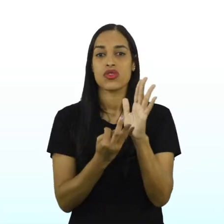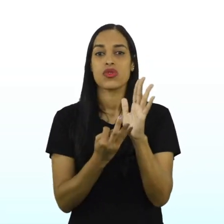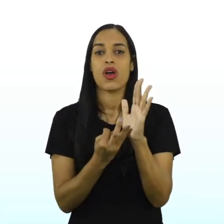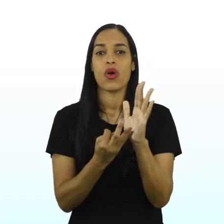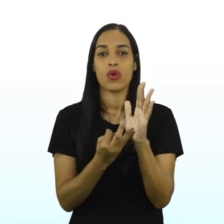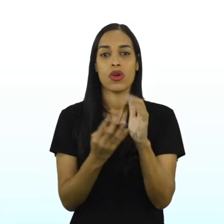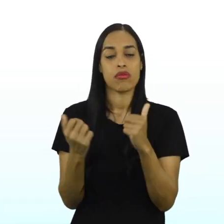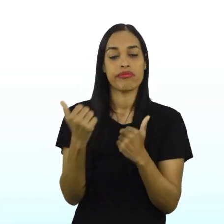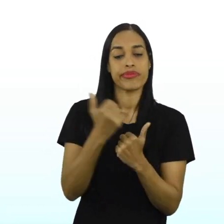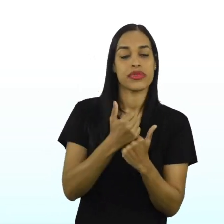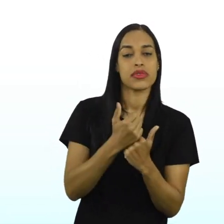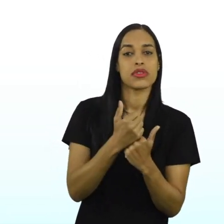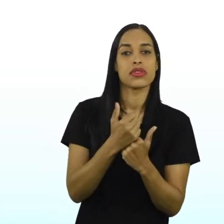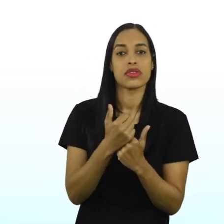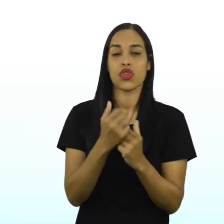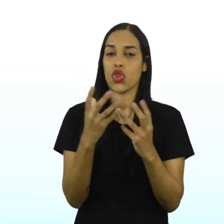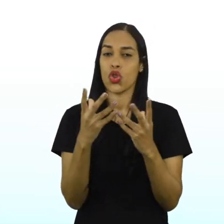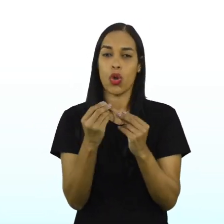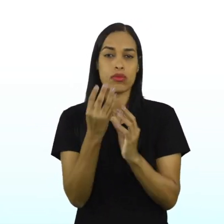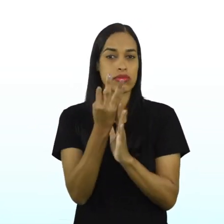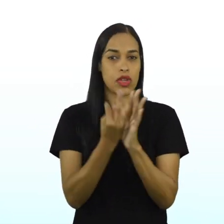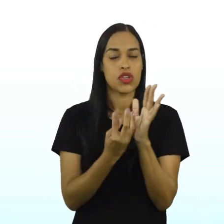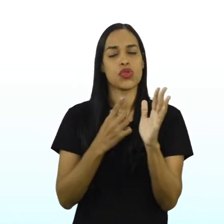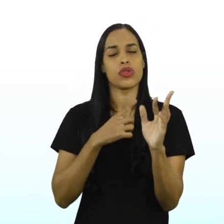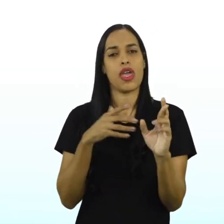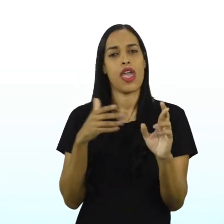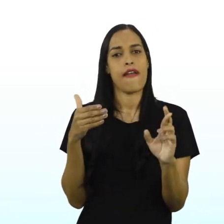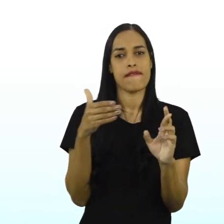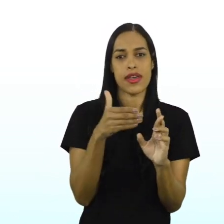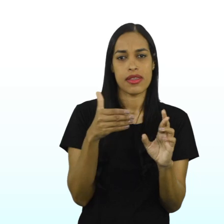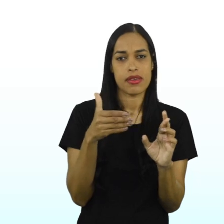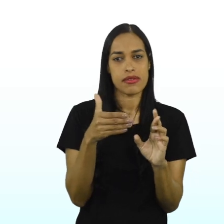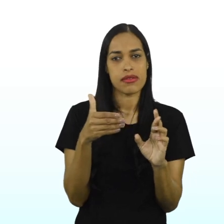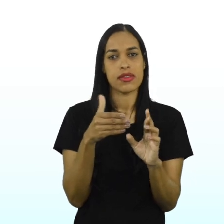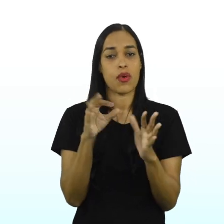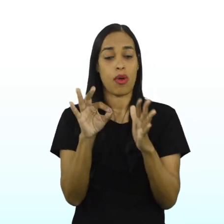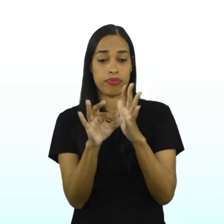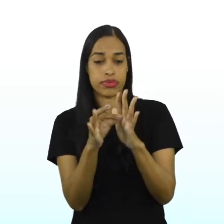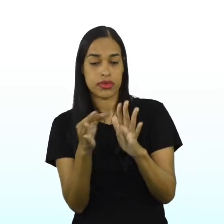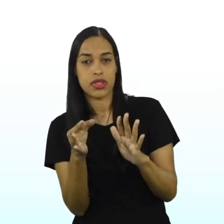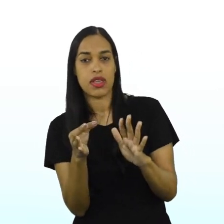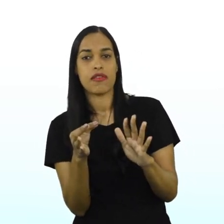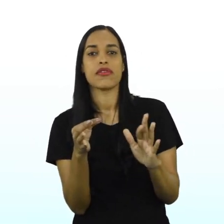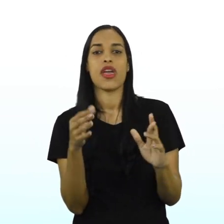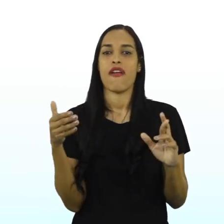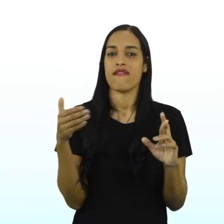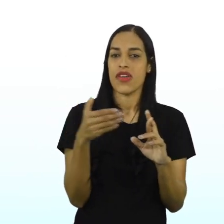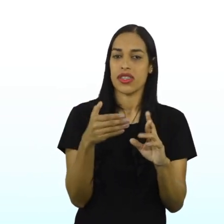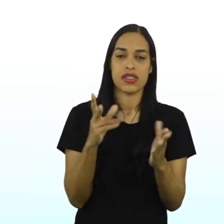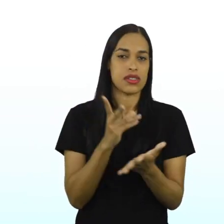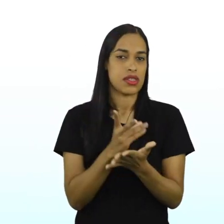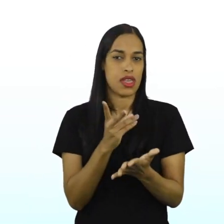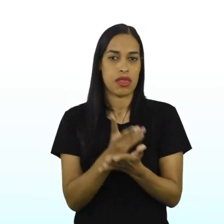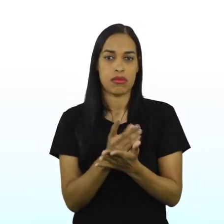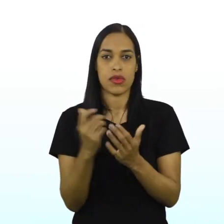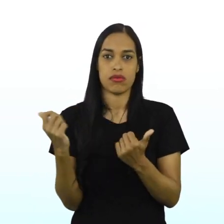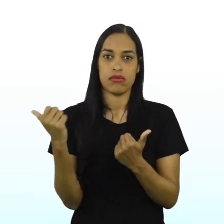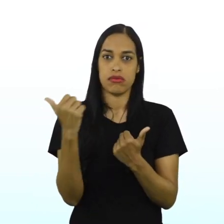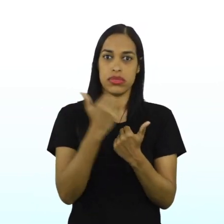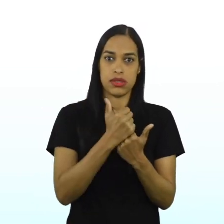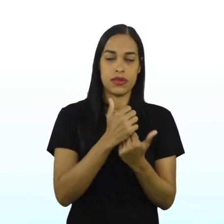substantivo. E todo texto tem um referente, ele parte de um referente. Quando o autor escreve, ele escreve partindo sempre de um referente, de um